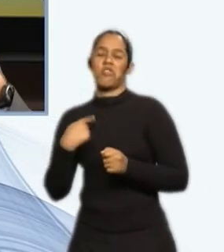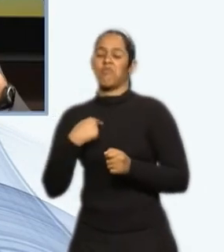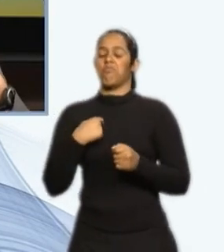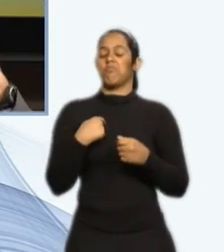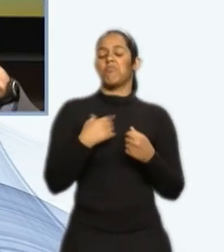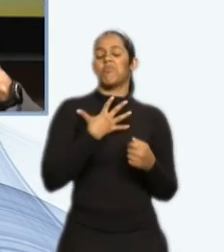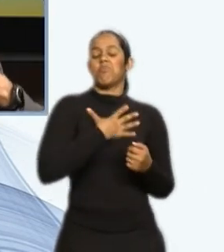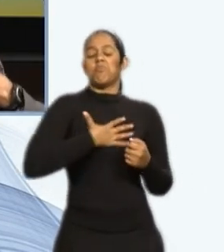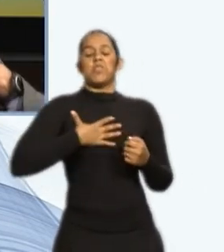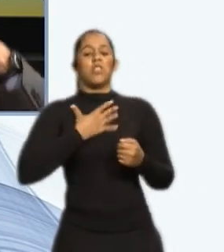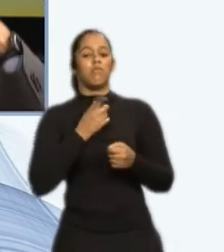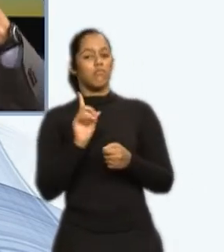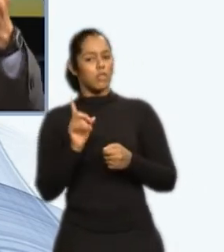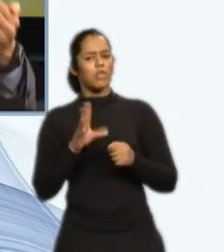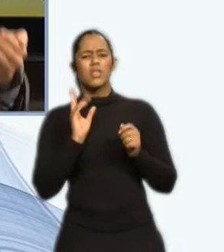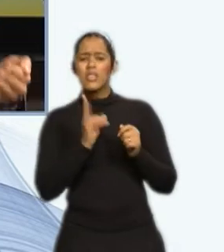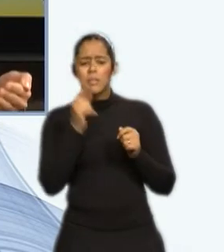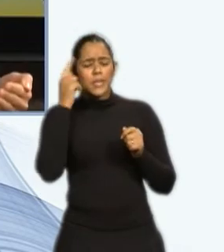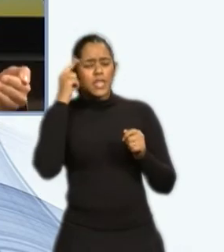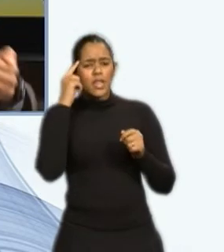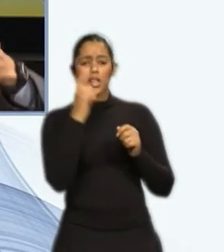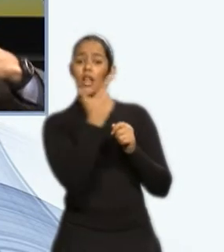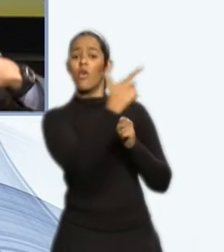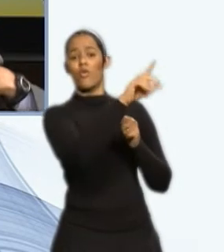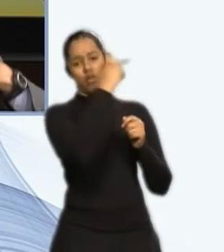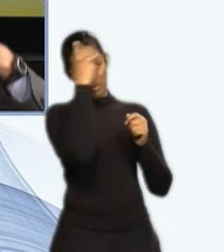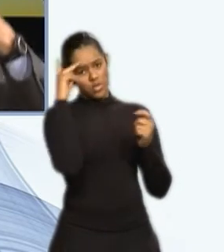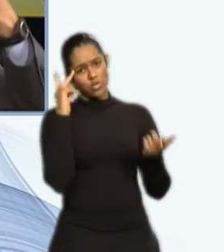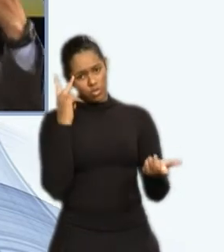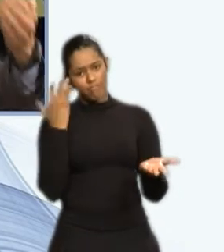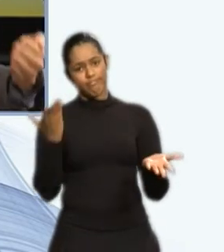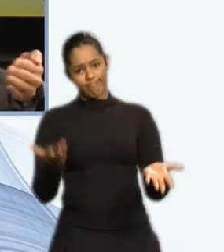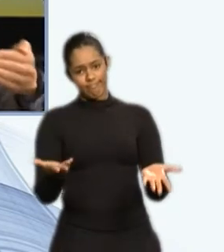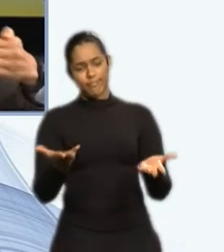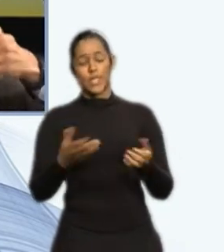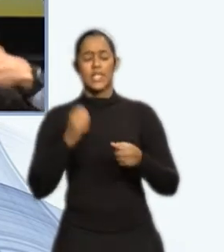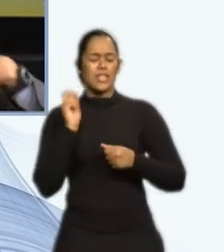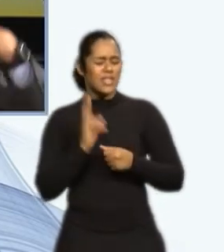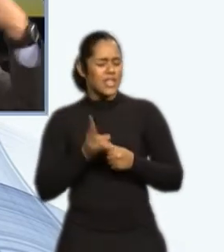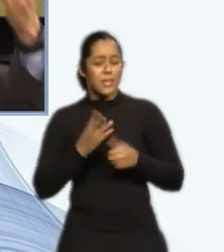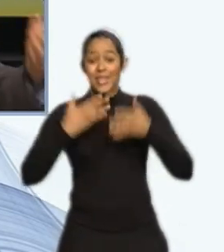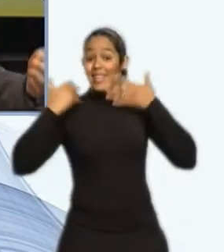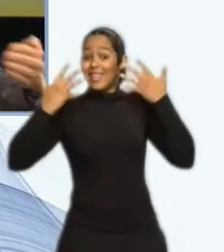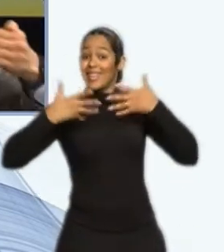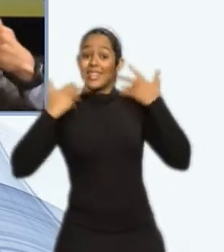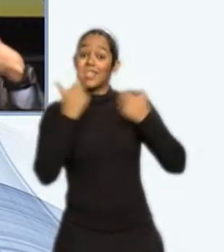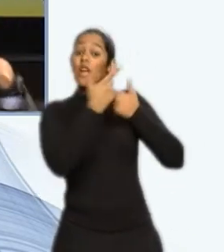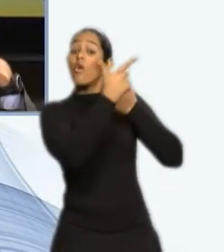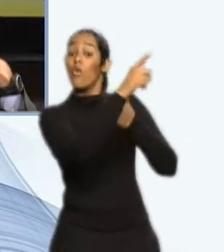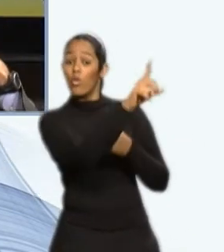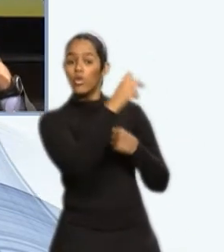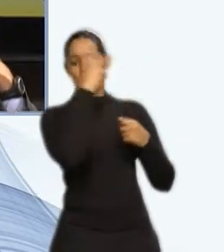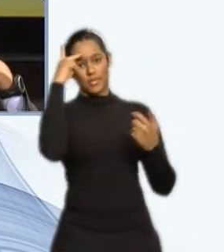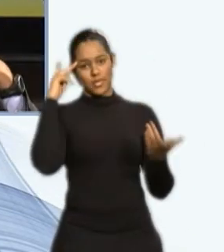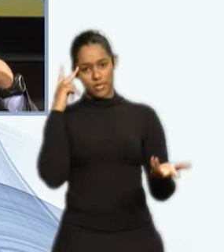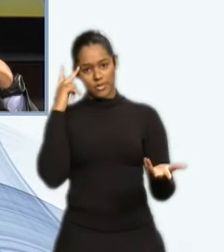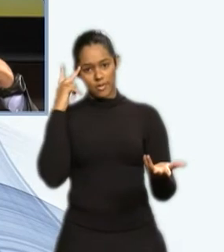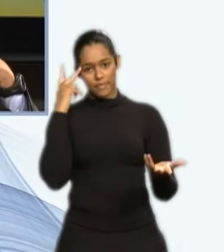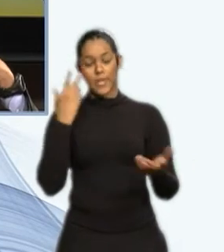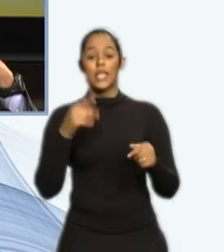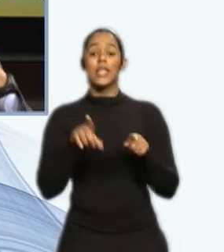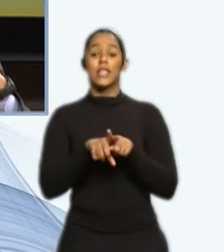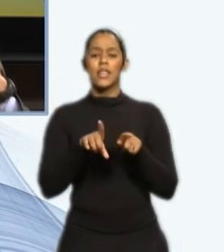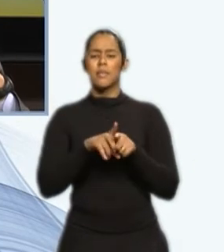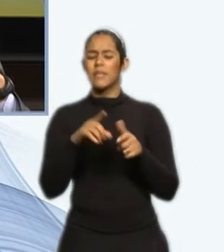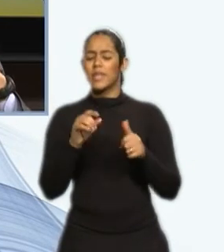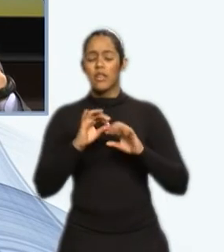mim, é pensando sempre no meu próximo, sempre no prazer do outro, na alegria do outro. E